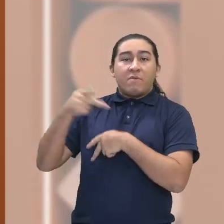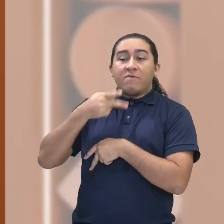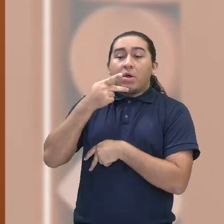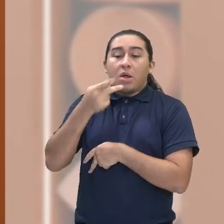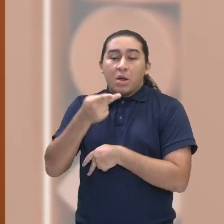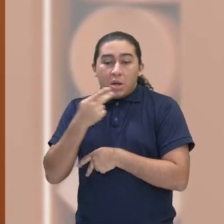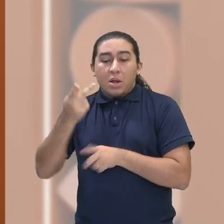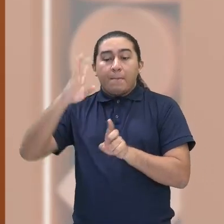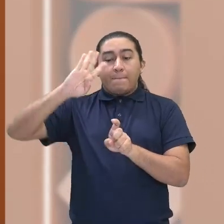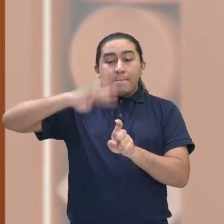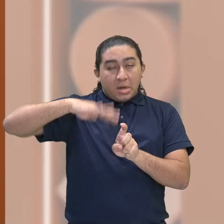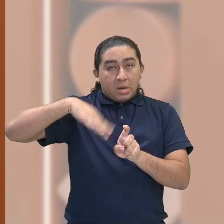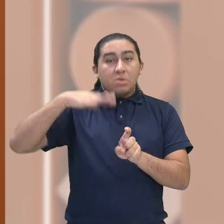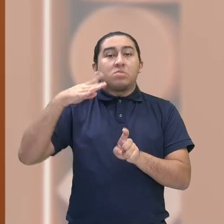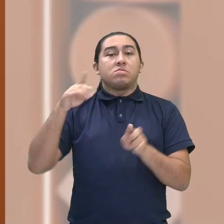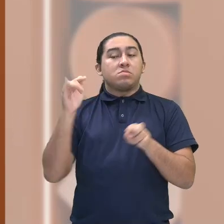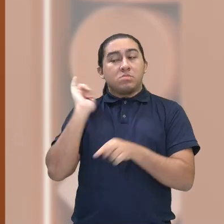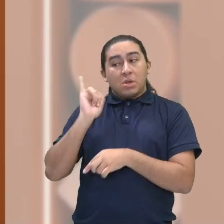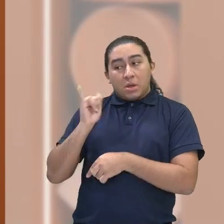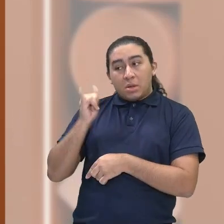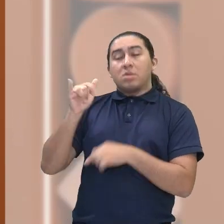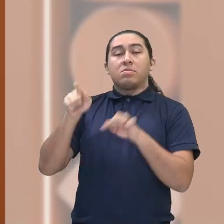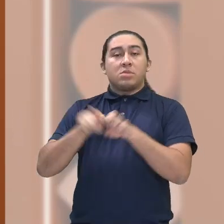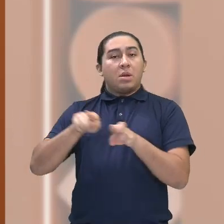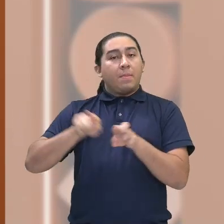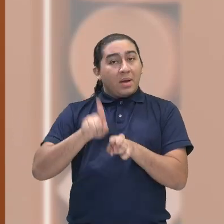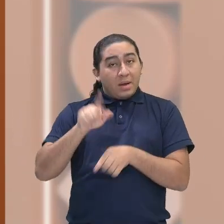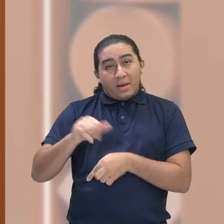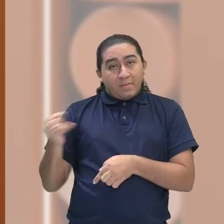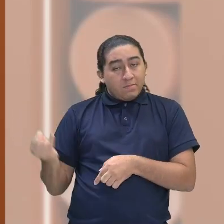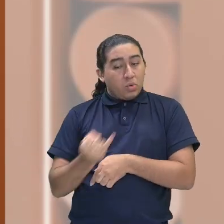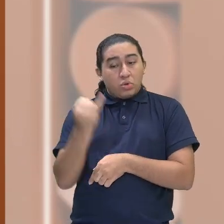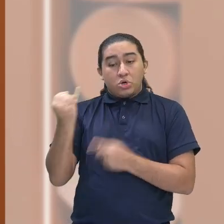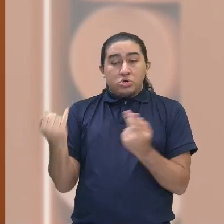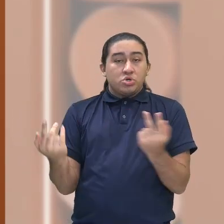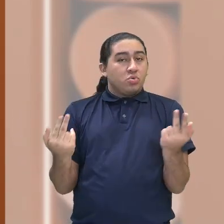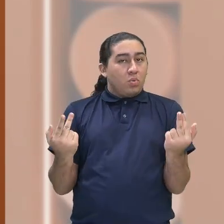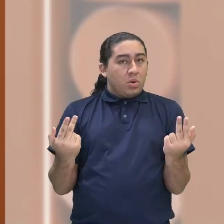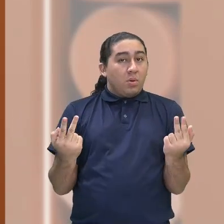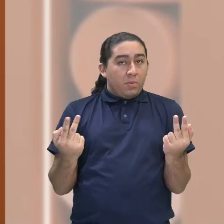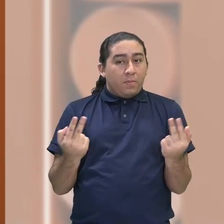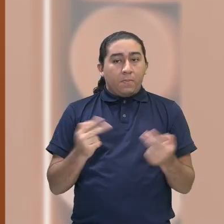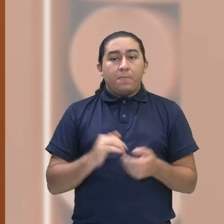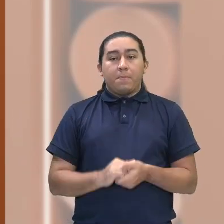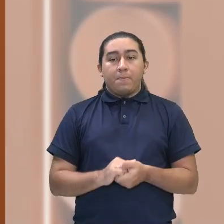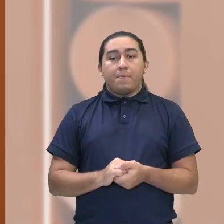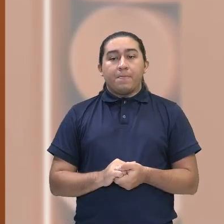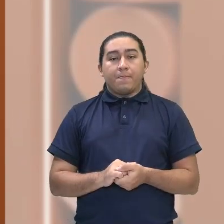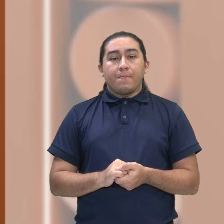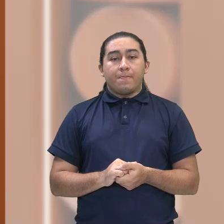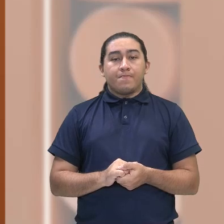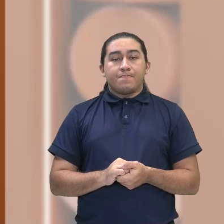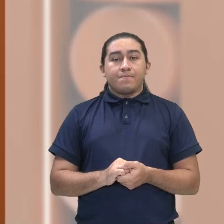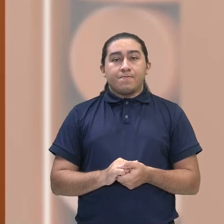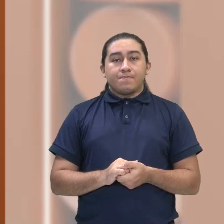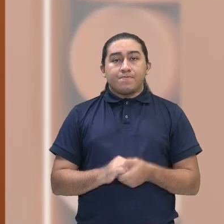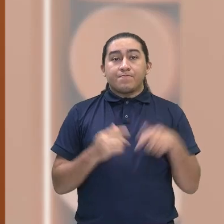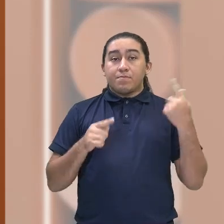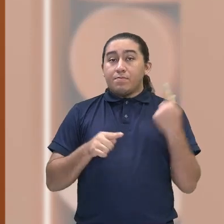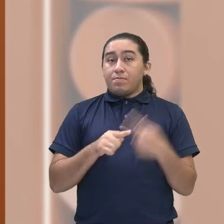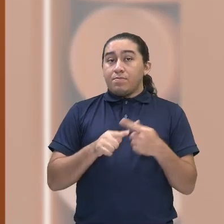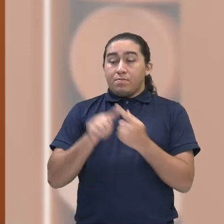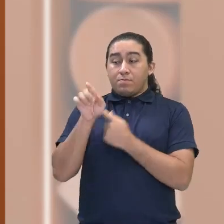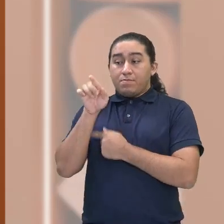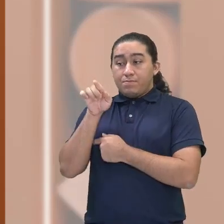lendas, eles também são tão valiosos quanto, pois os mitos e as